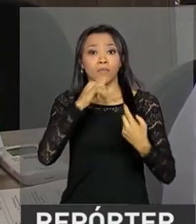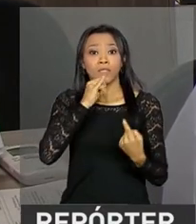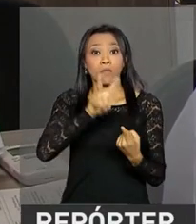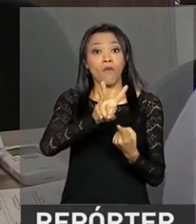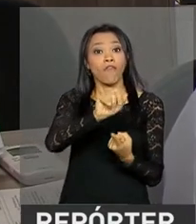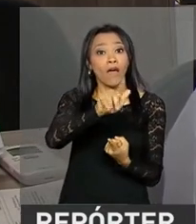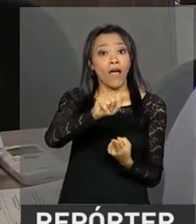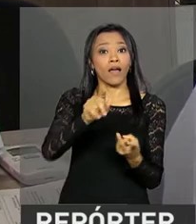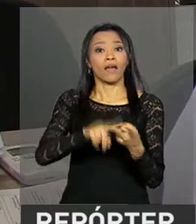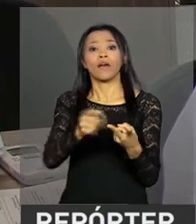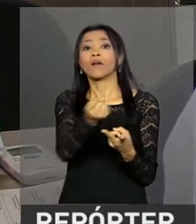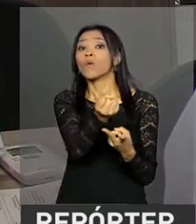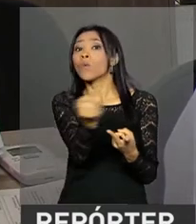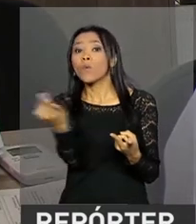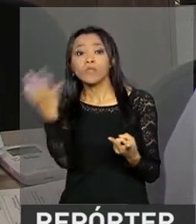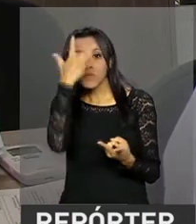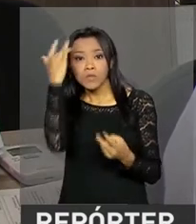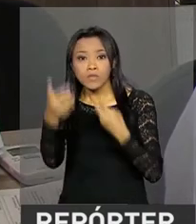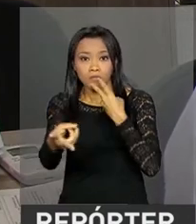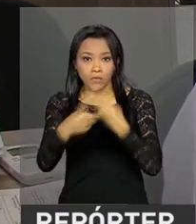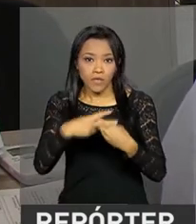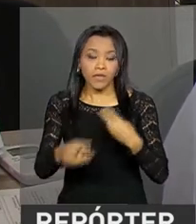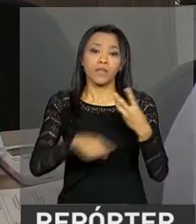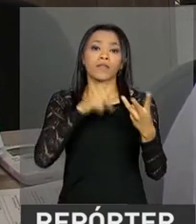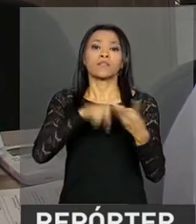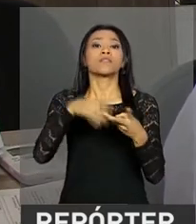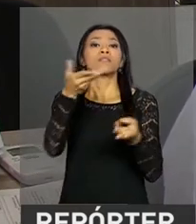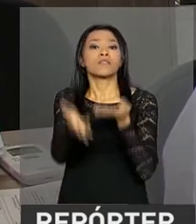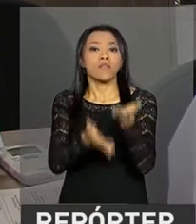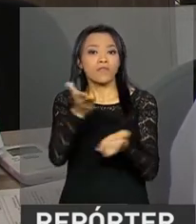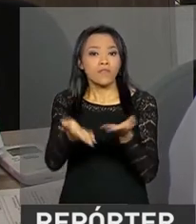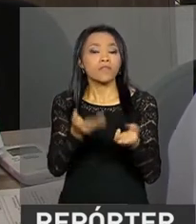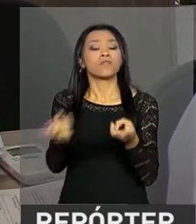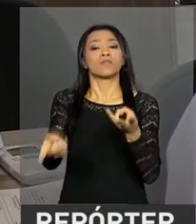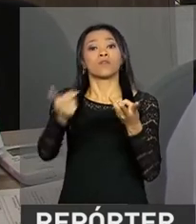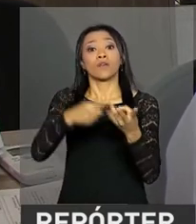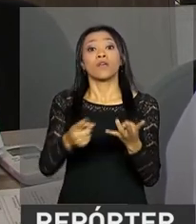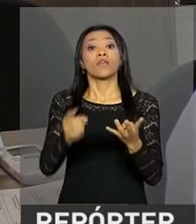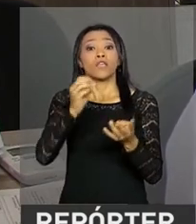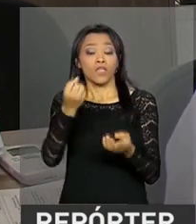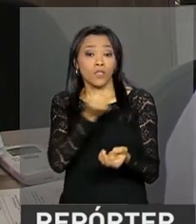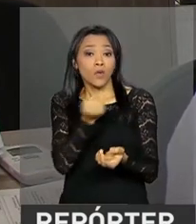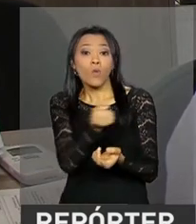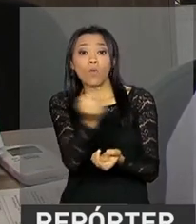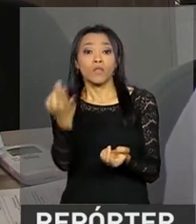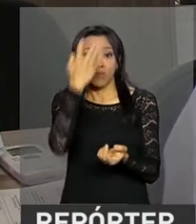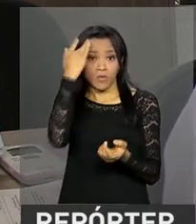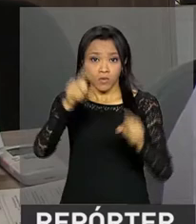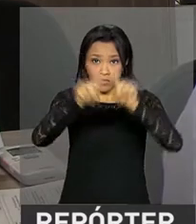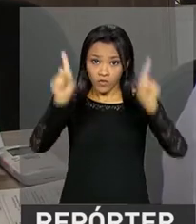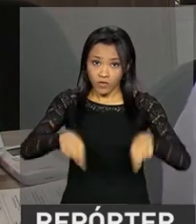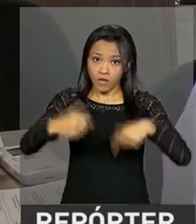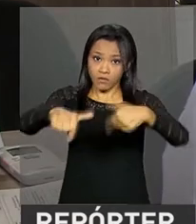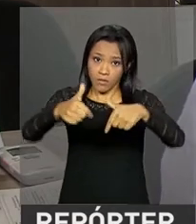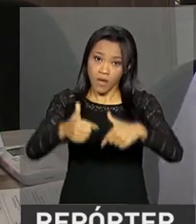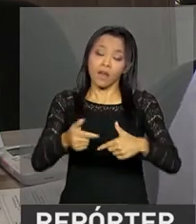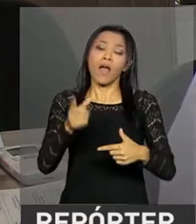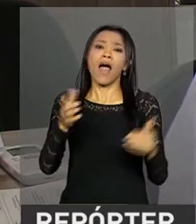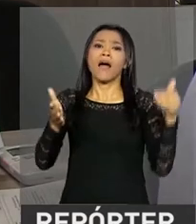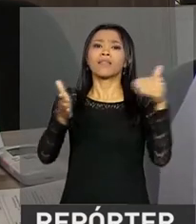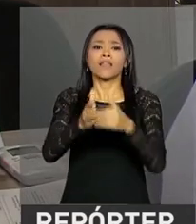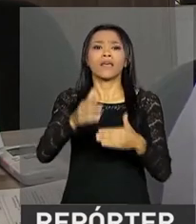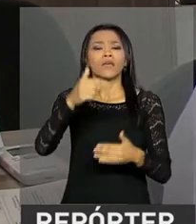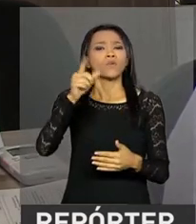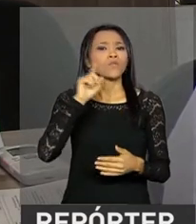número de detentos, serviços que a penitenciária oferece e número de funcionários. Os estados têm até o dia 20 de